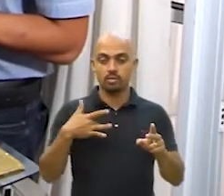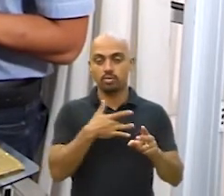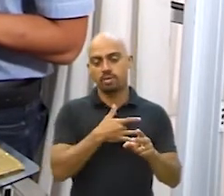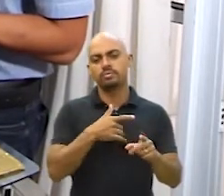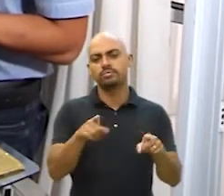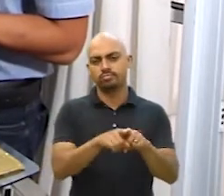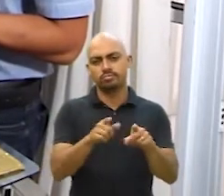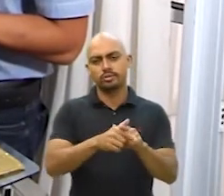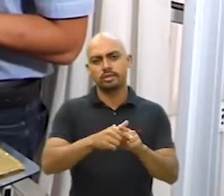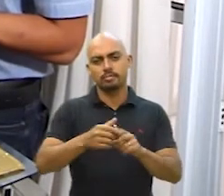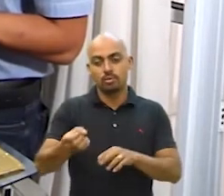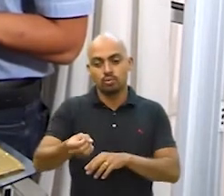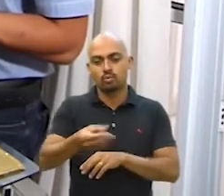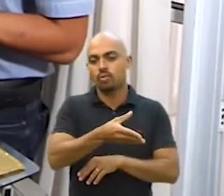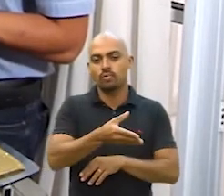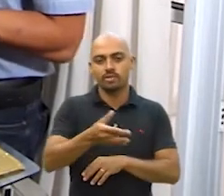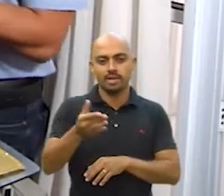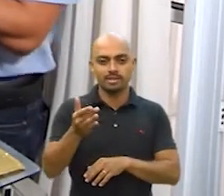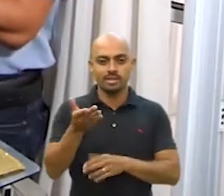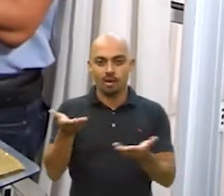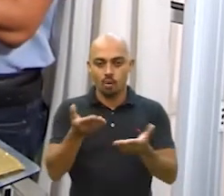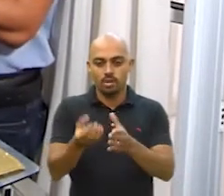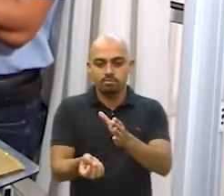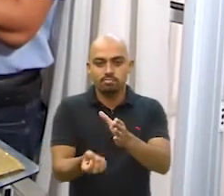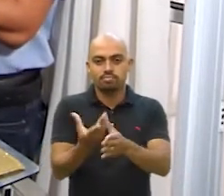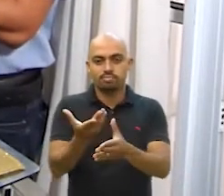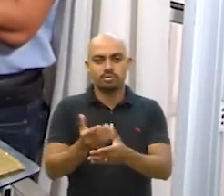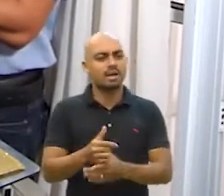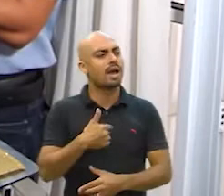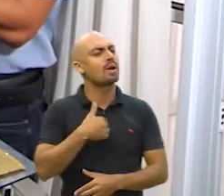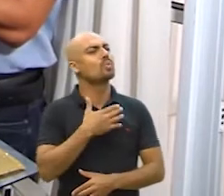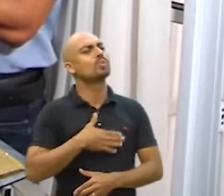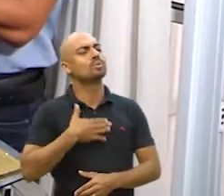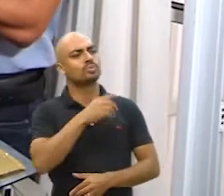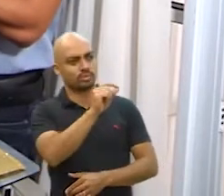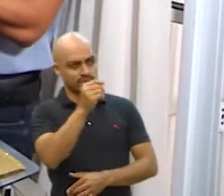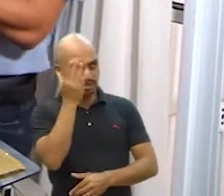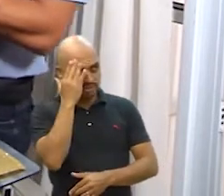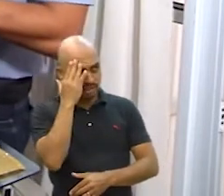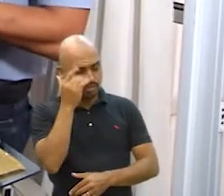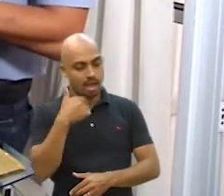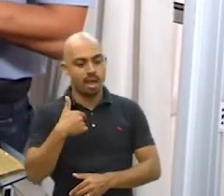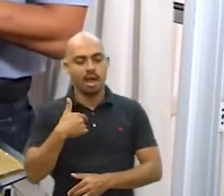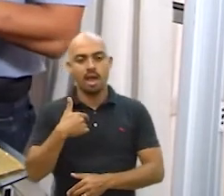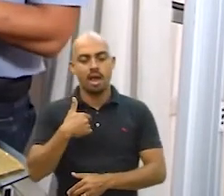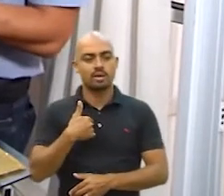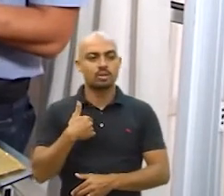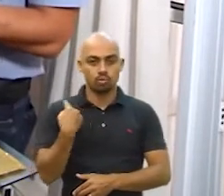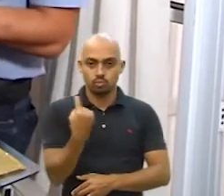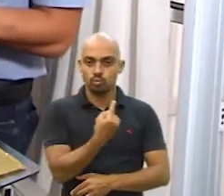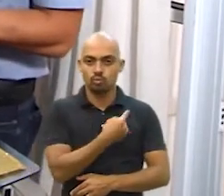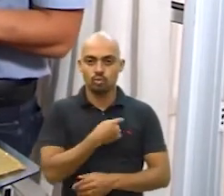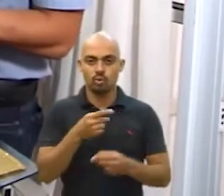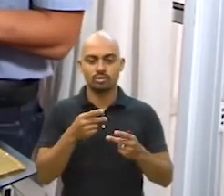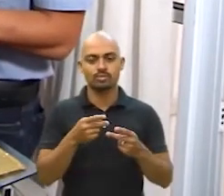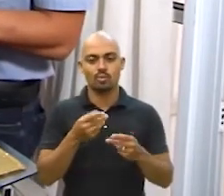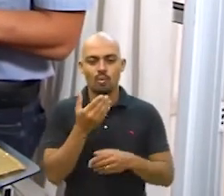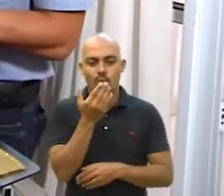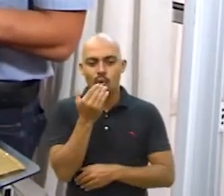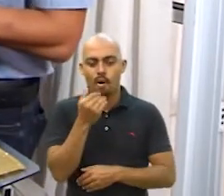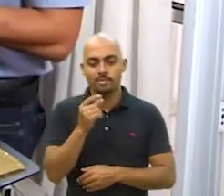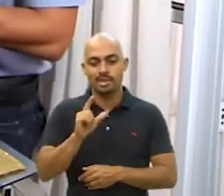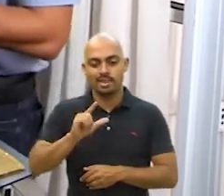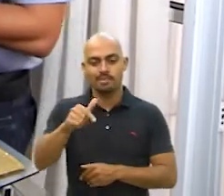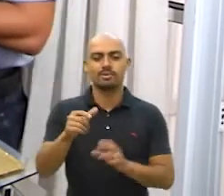mais novidades também que estão surgindo por aí. Sabe o que eu gosto, Patrícia? É que assim, a gente come um prato e pode comer à vontade de